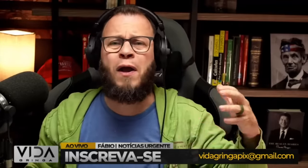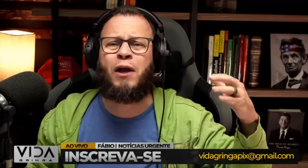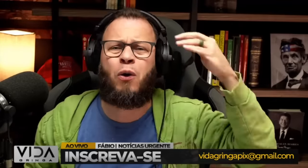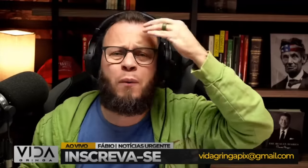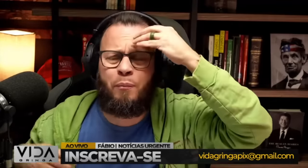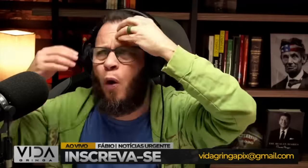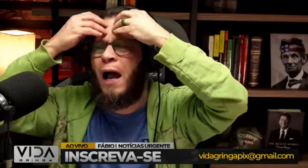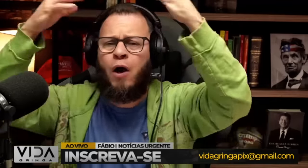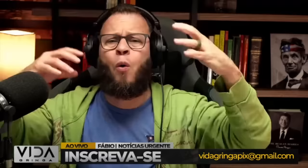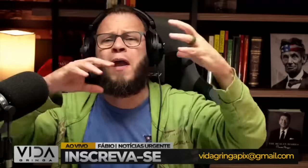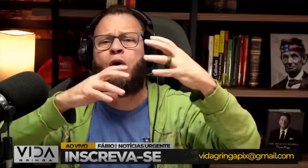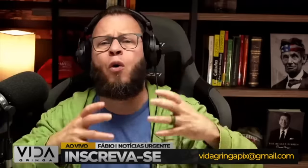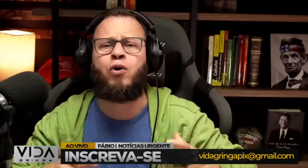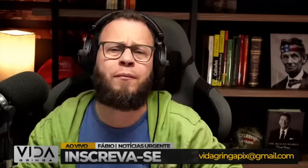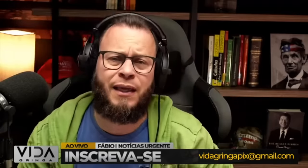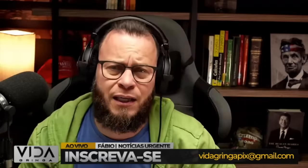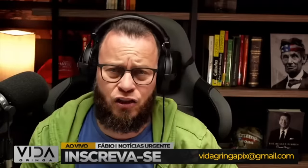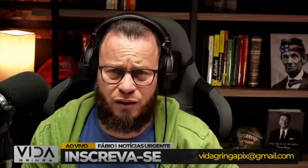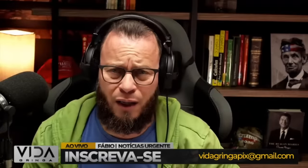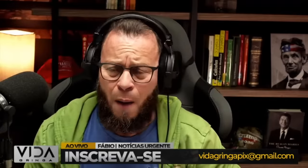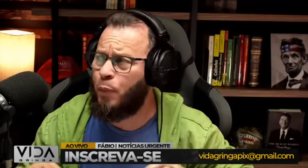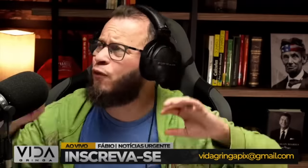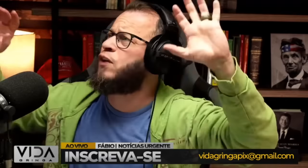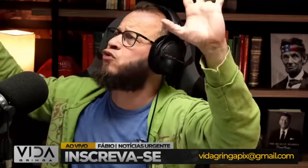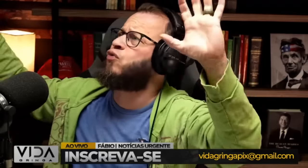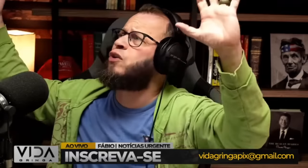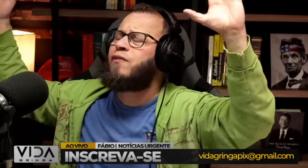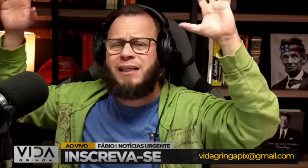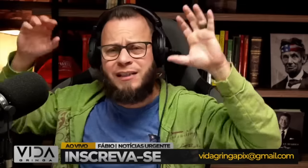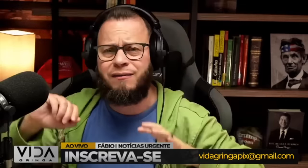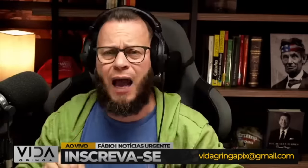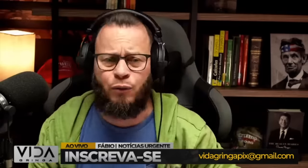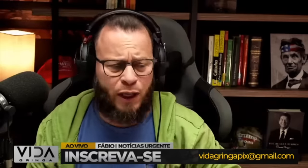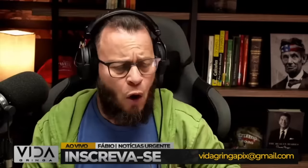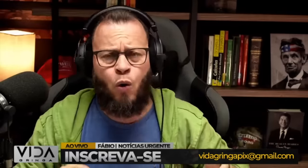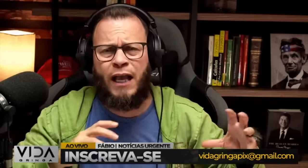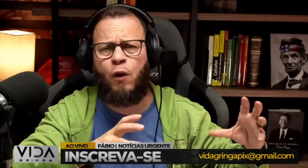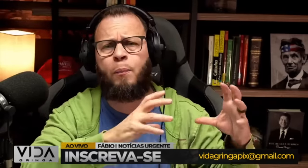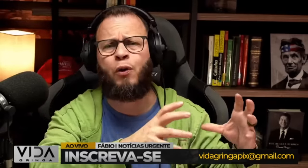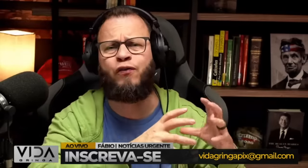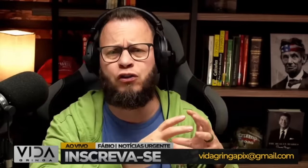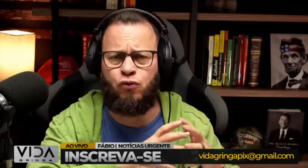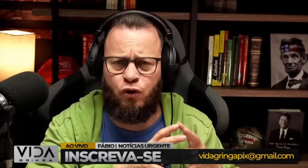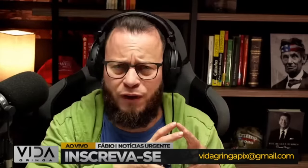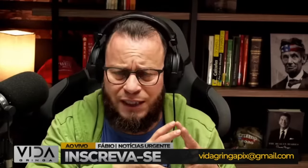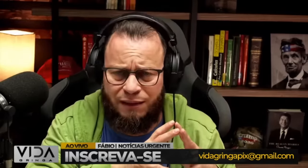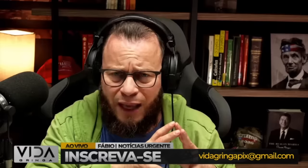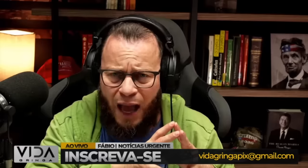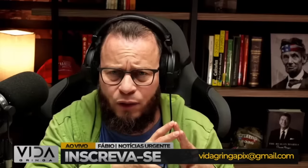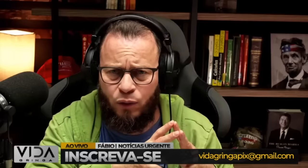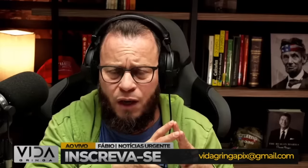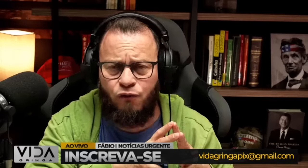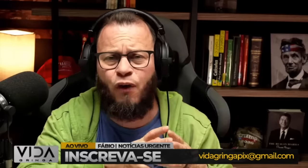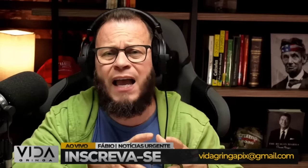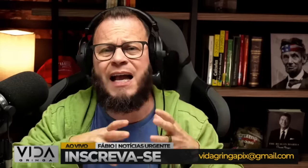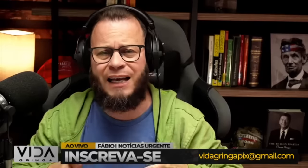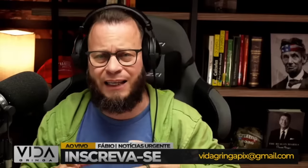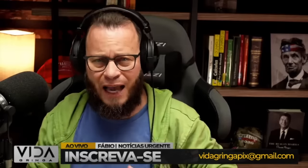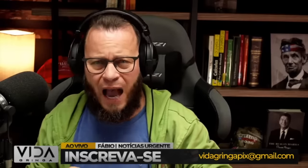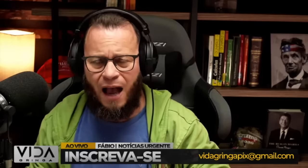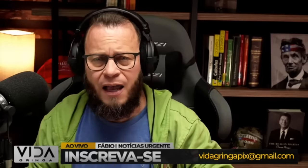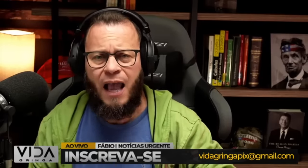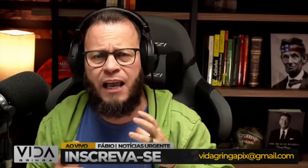um o economista professor Universitário o que que o professor universitário vai